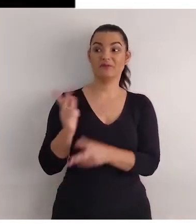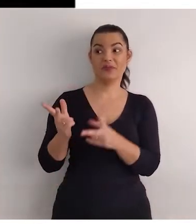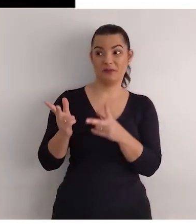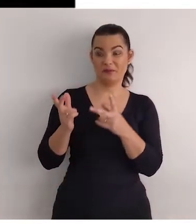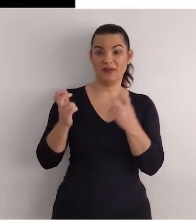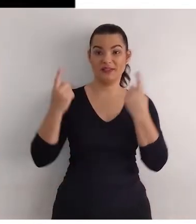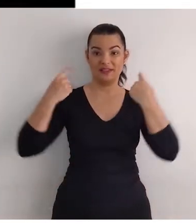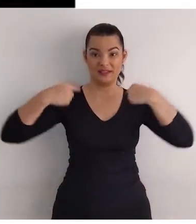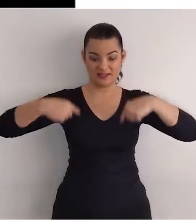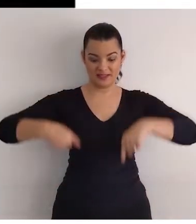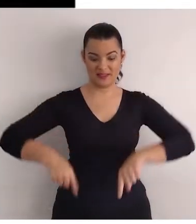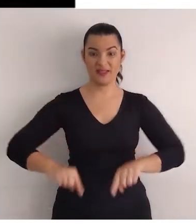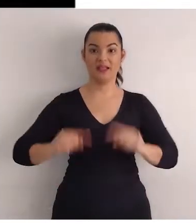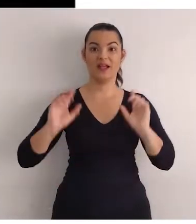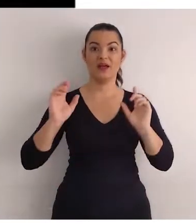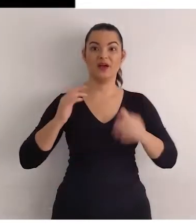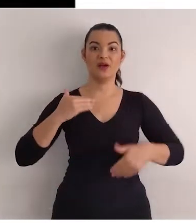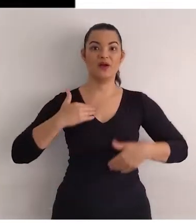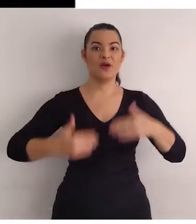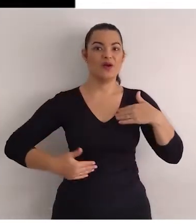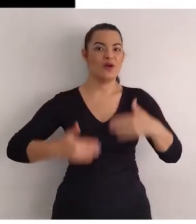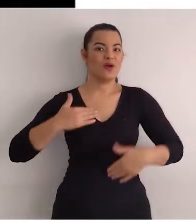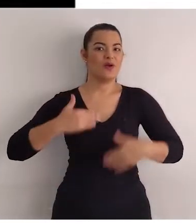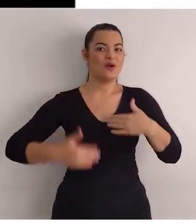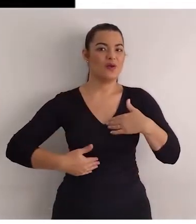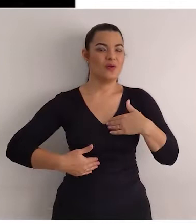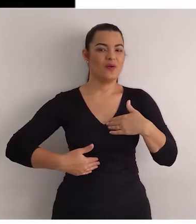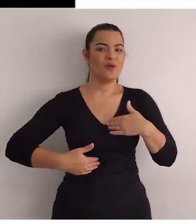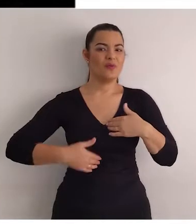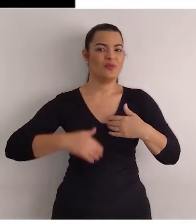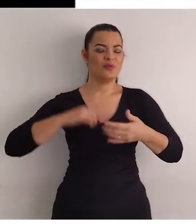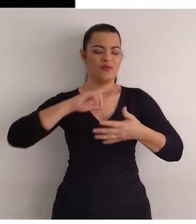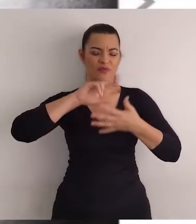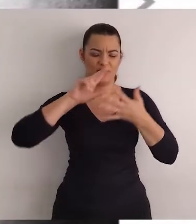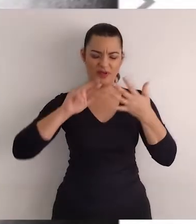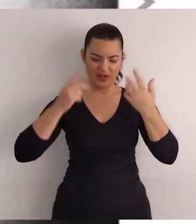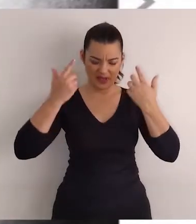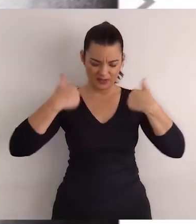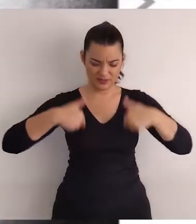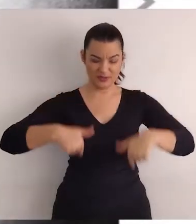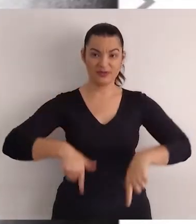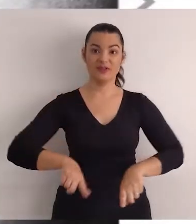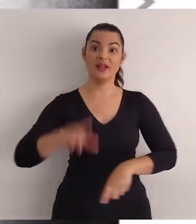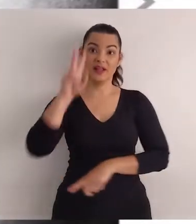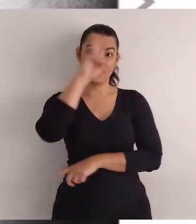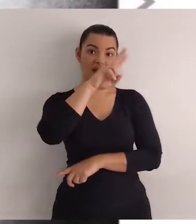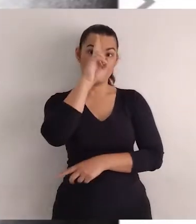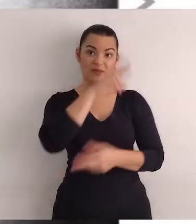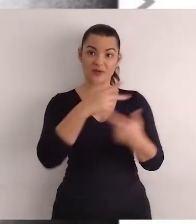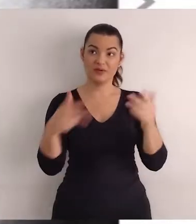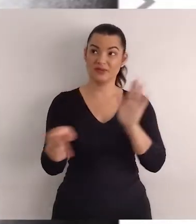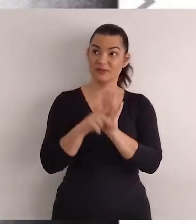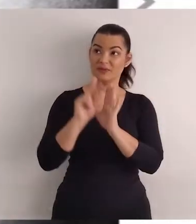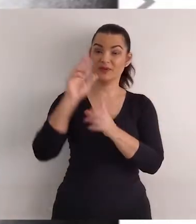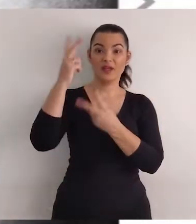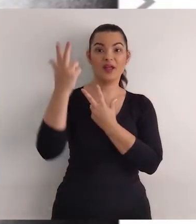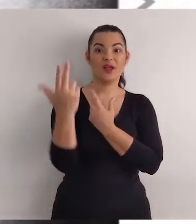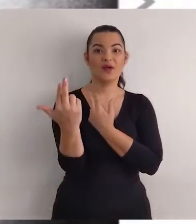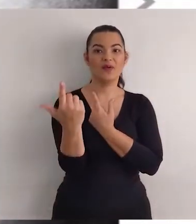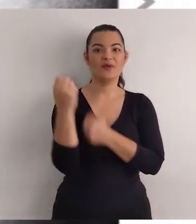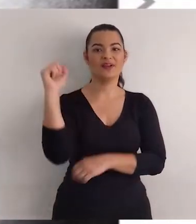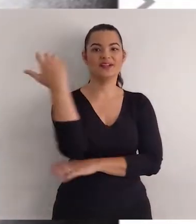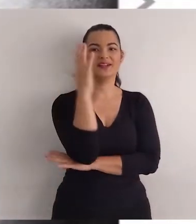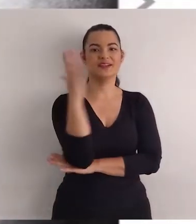nosso corpo lembram elementos naturais. Você consegue reconhecer o